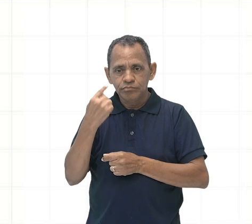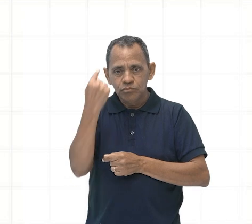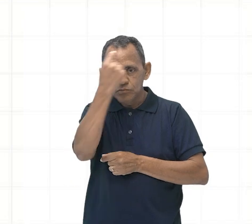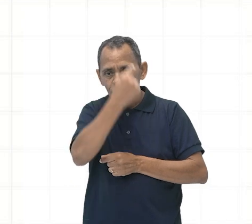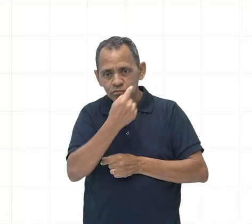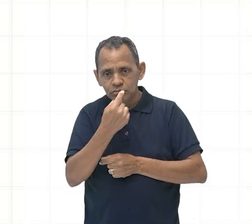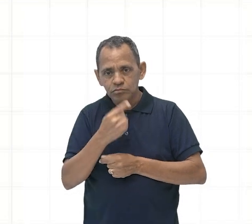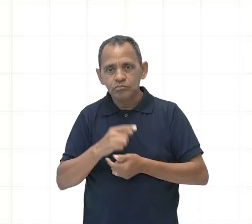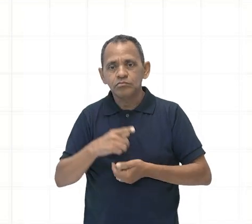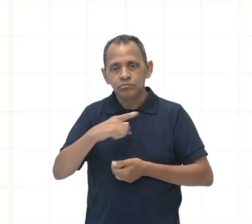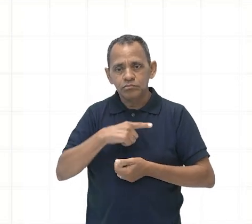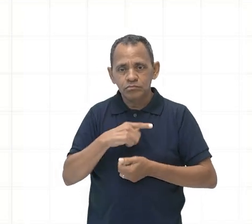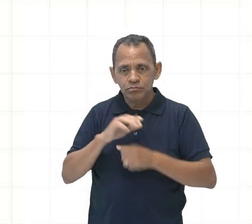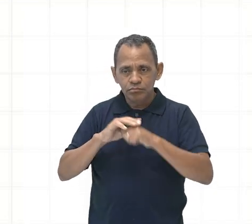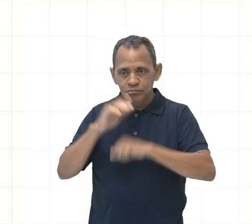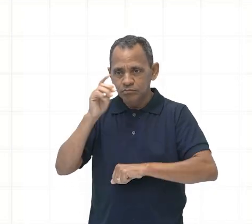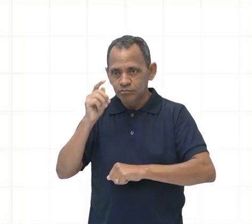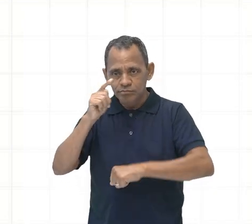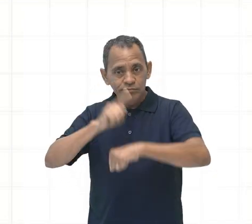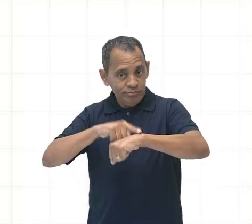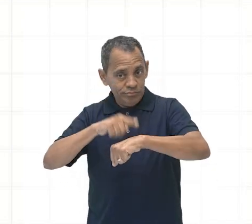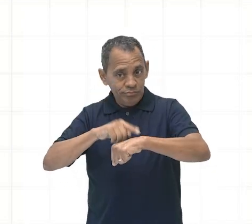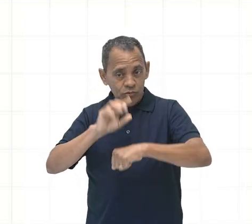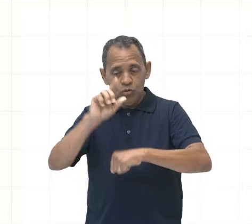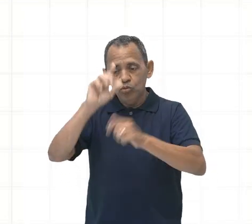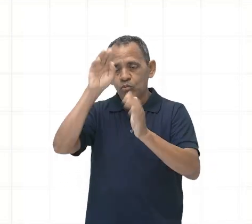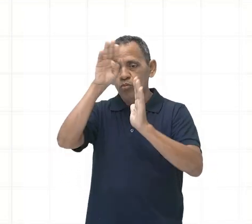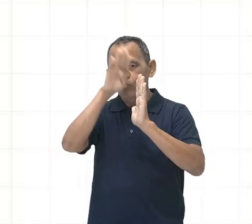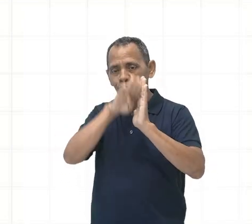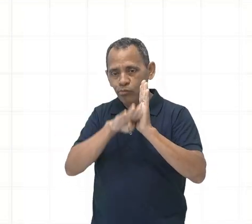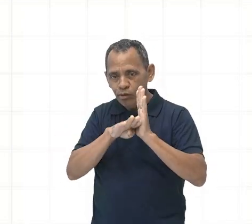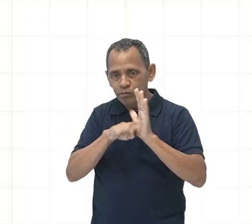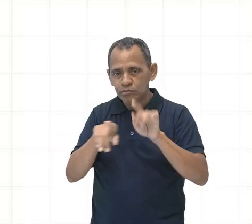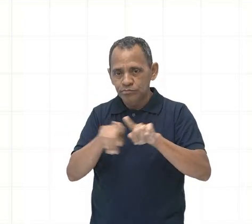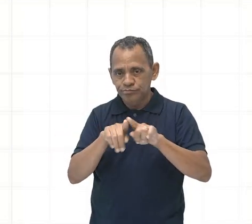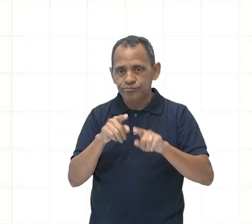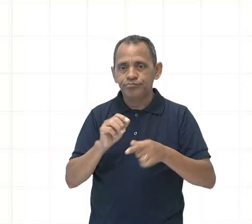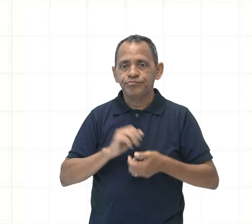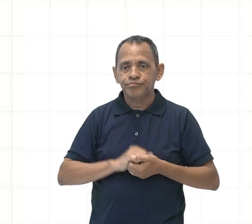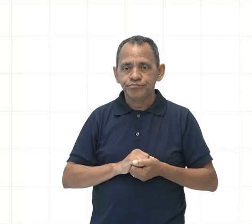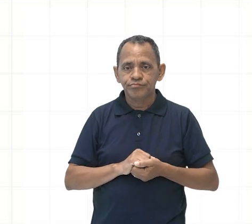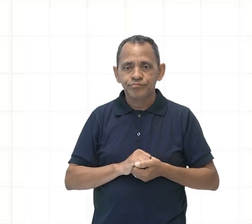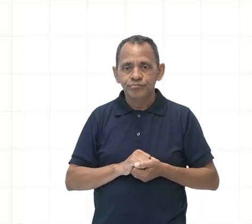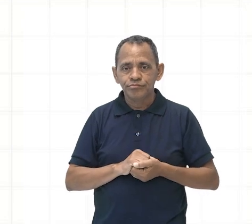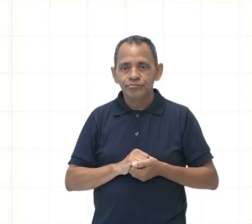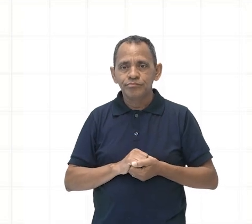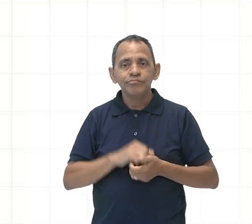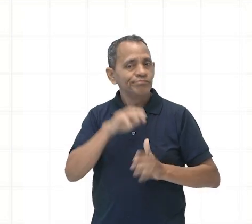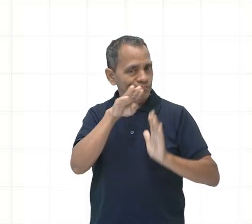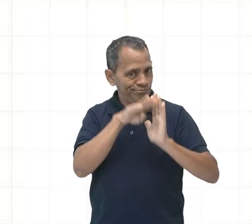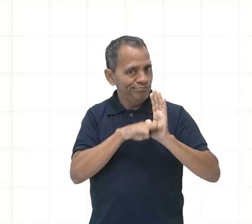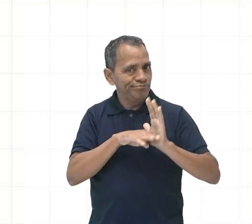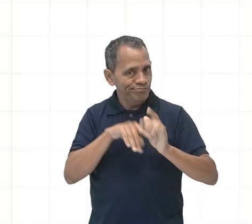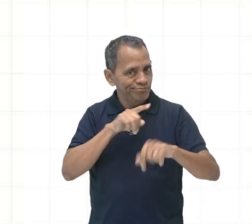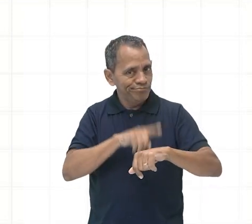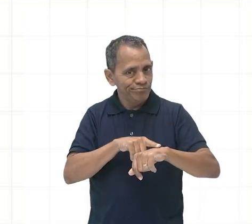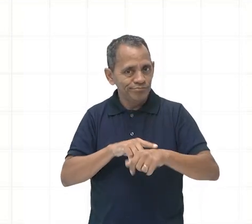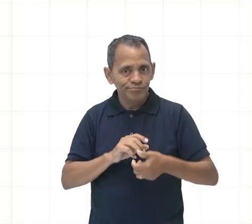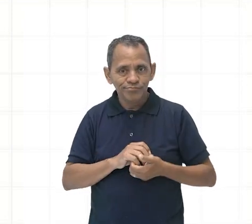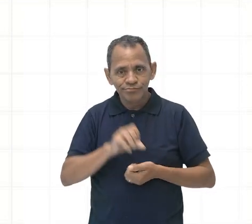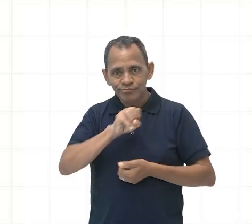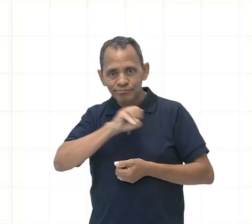gastar mais tempo ou menos tempo? Pensa aí comigo. Menos tempo. Então, se aumentei